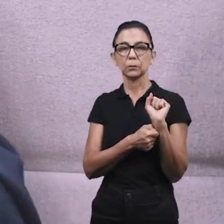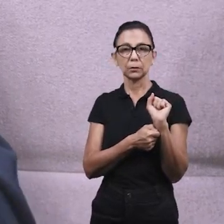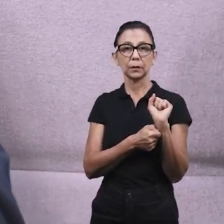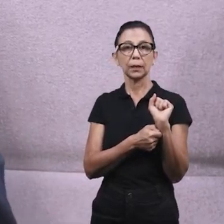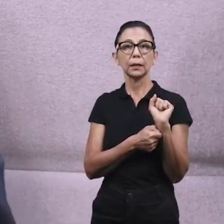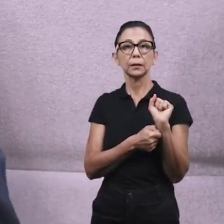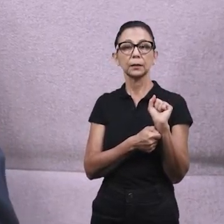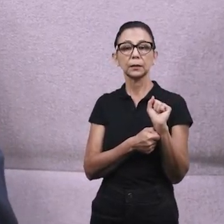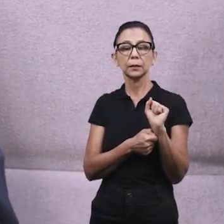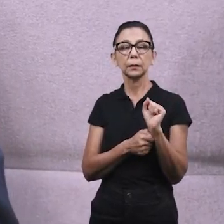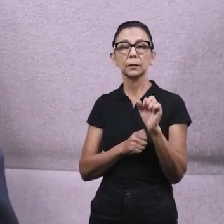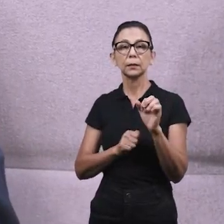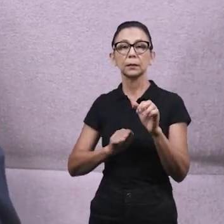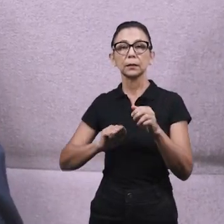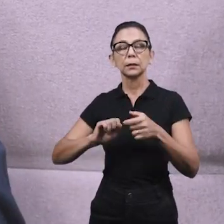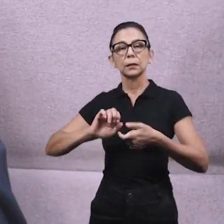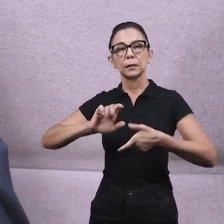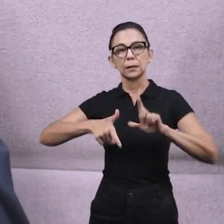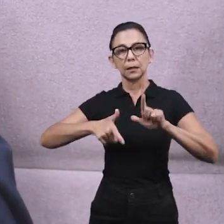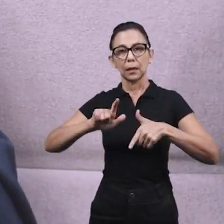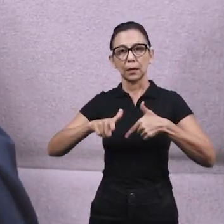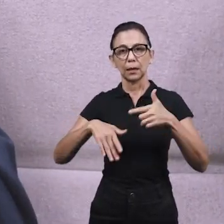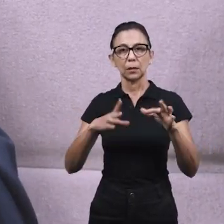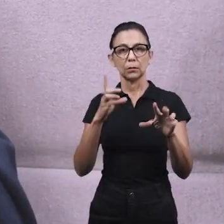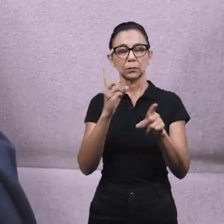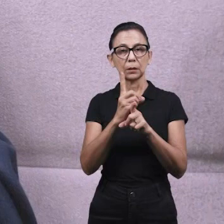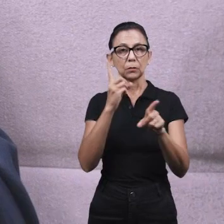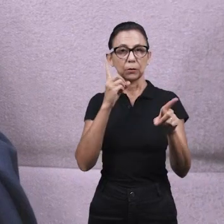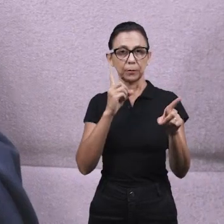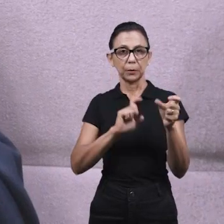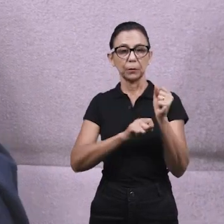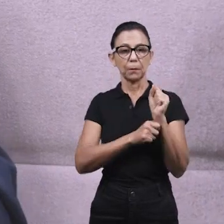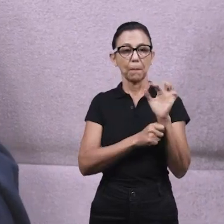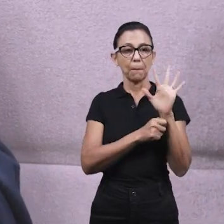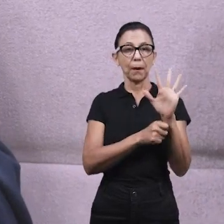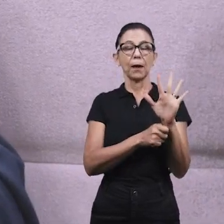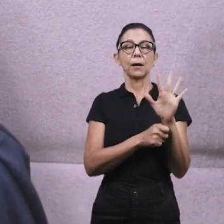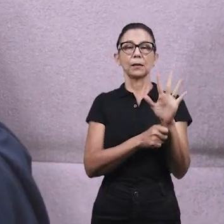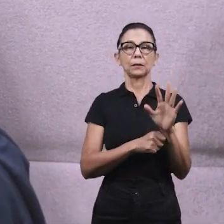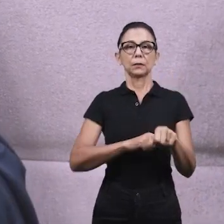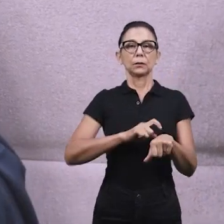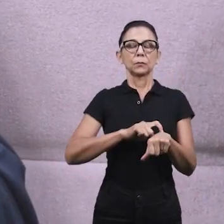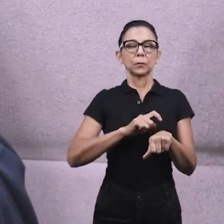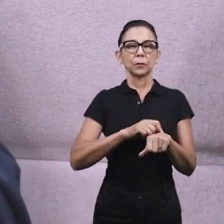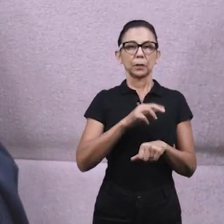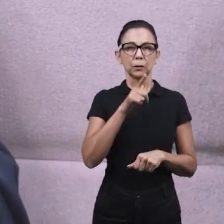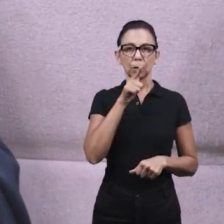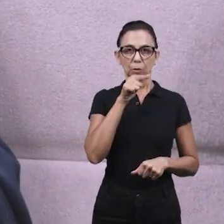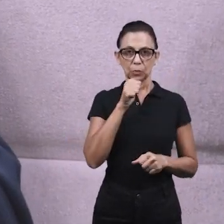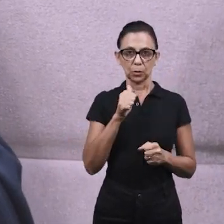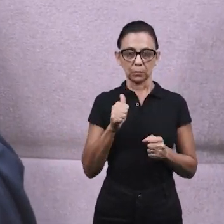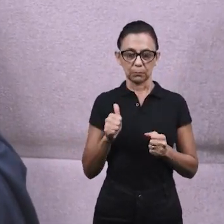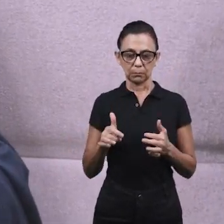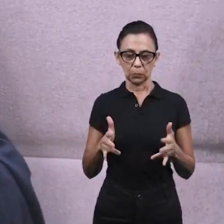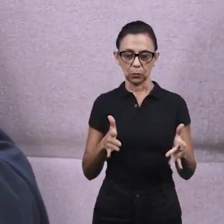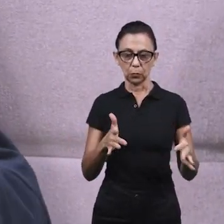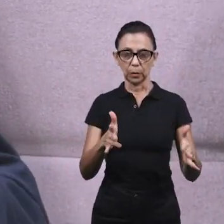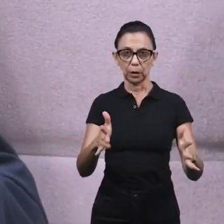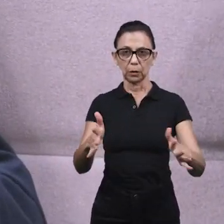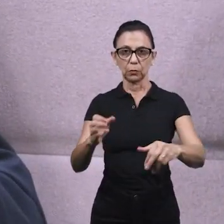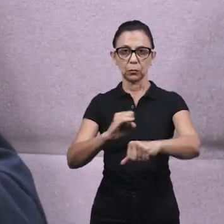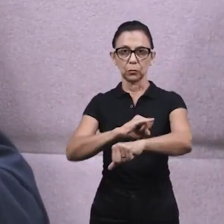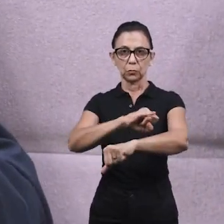descobertos por Israel na chegada do Jordão, e nesta passagem,